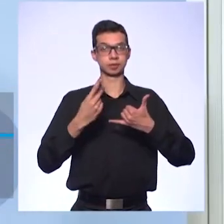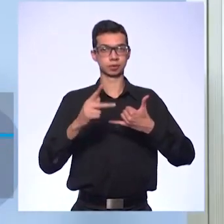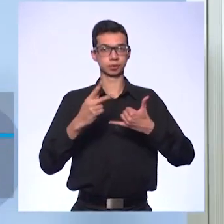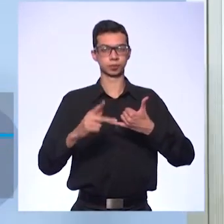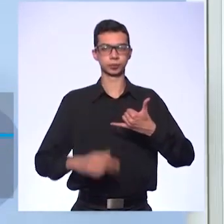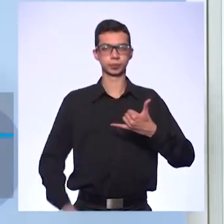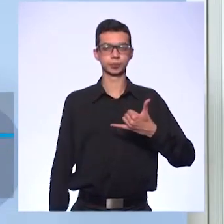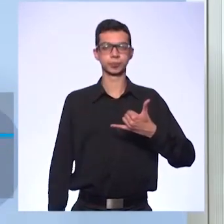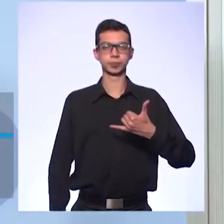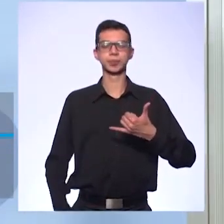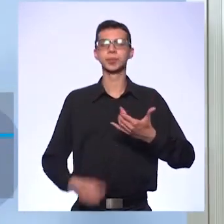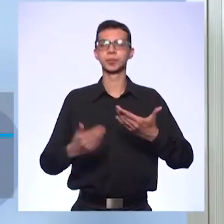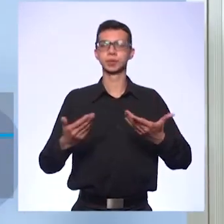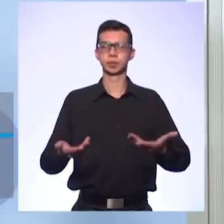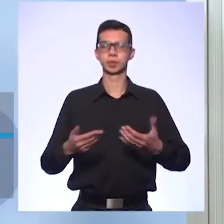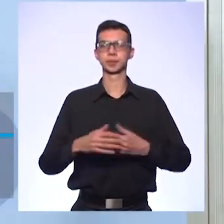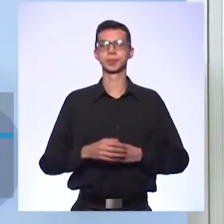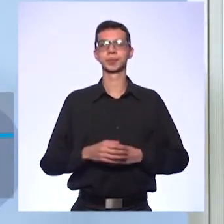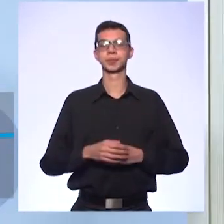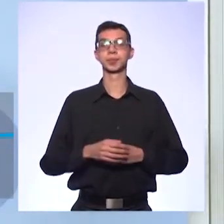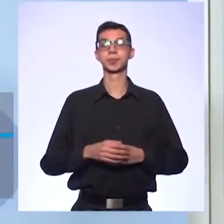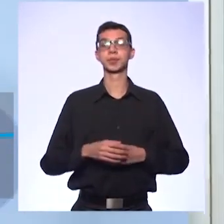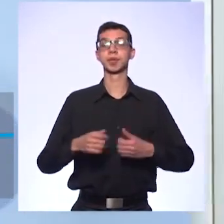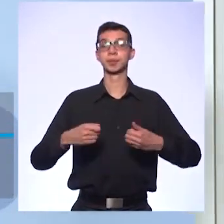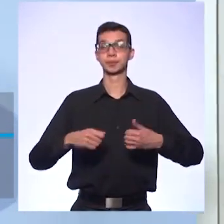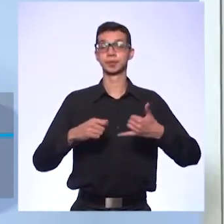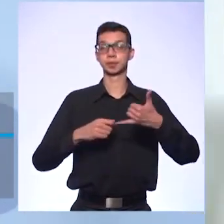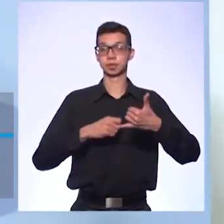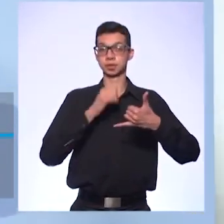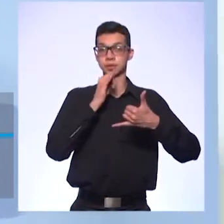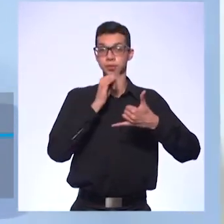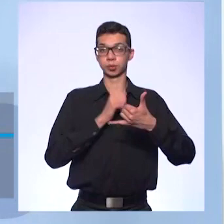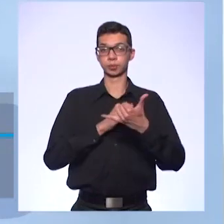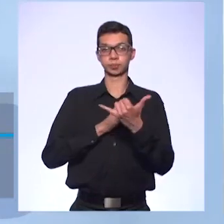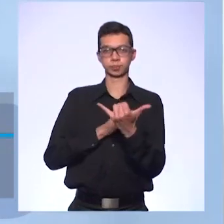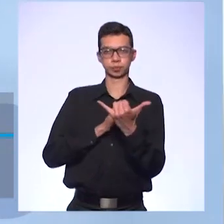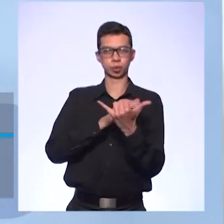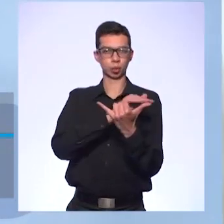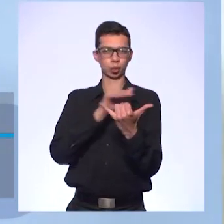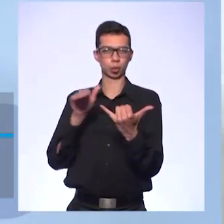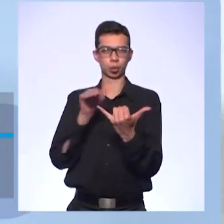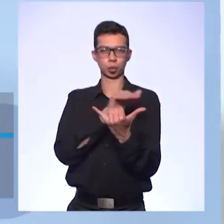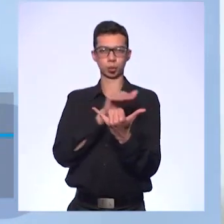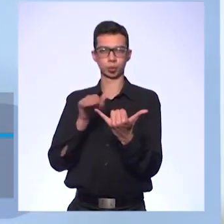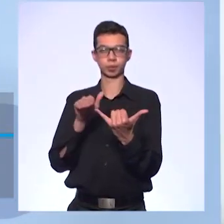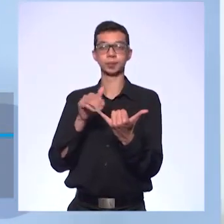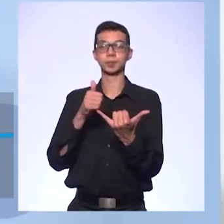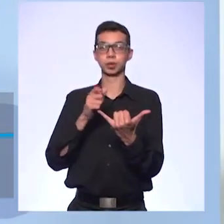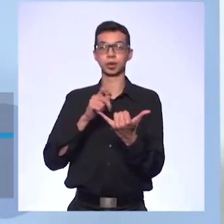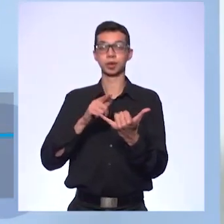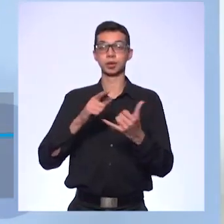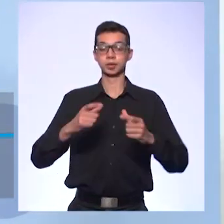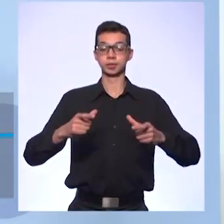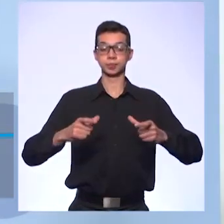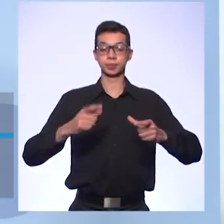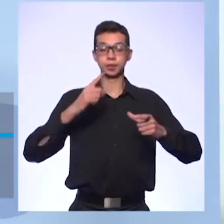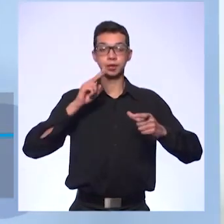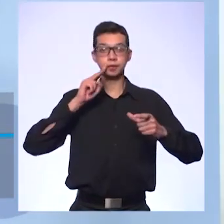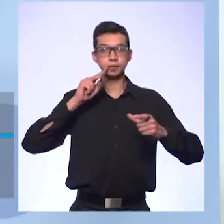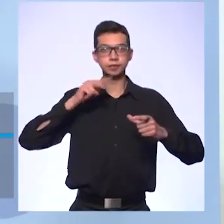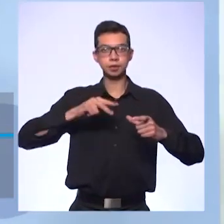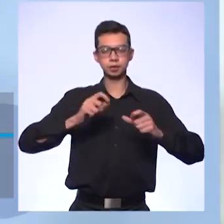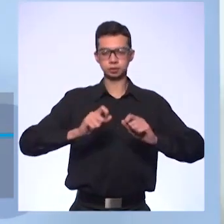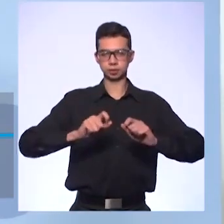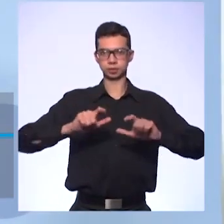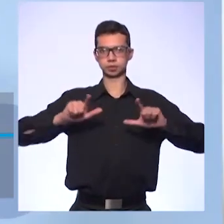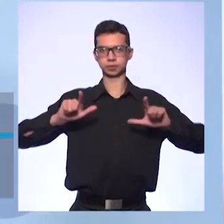deixar ele na horizontal. Escondam o chat, deixem tela cheia agora, porque a gente vai ver um vídeo